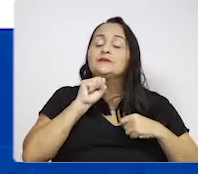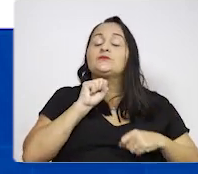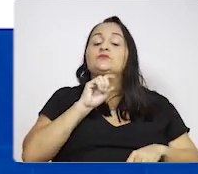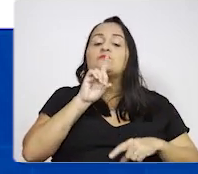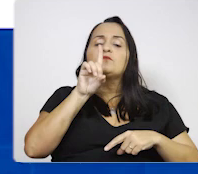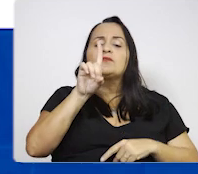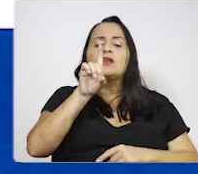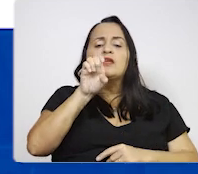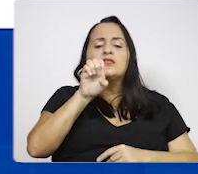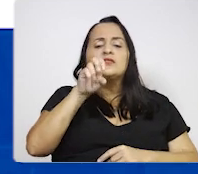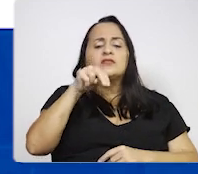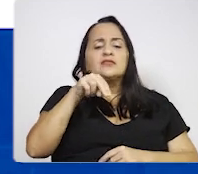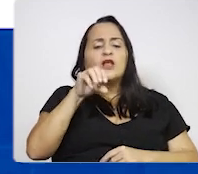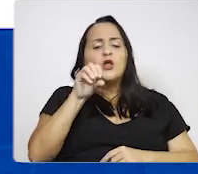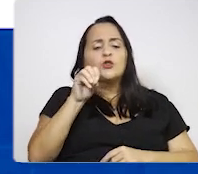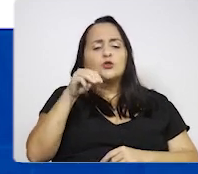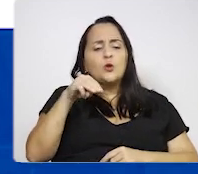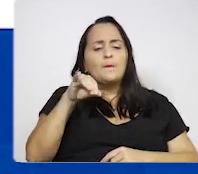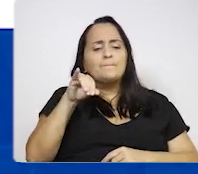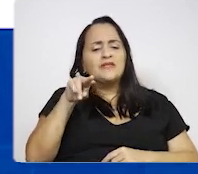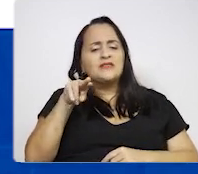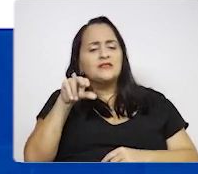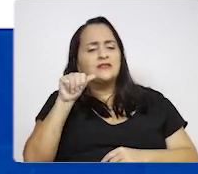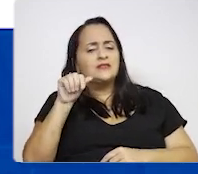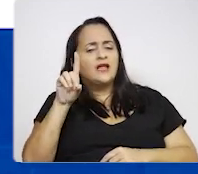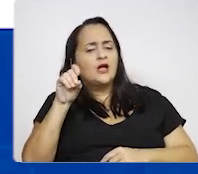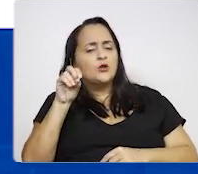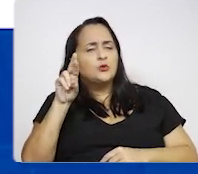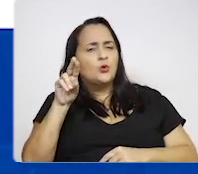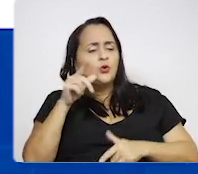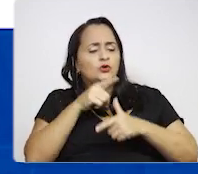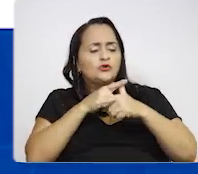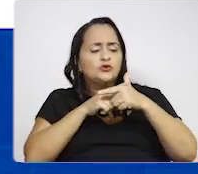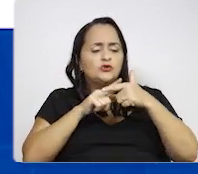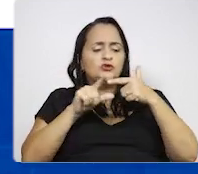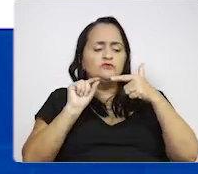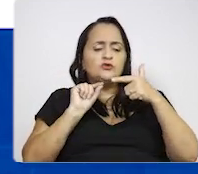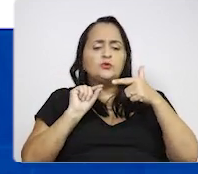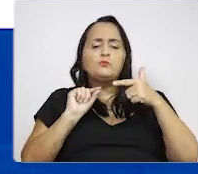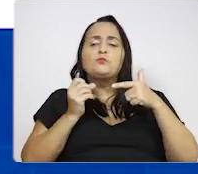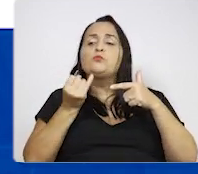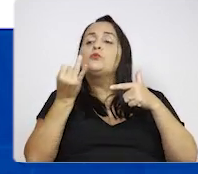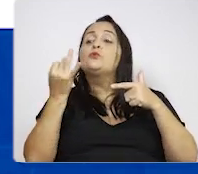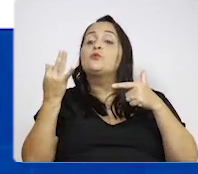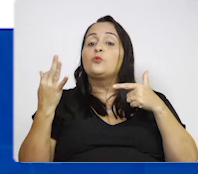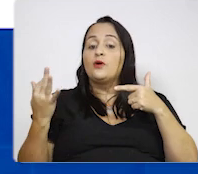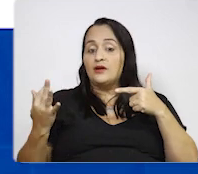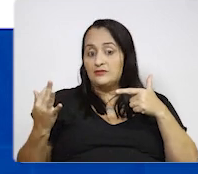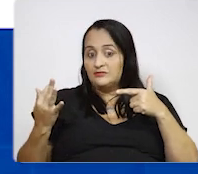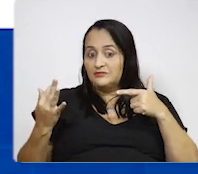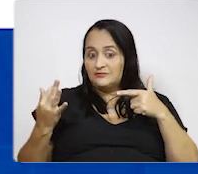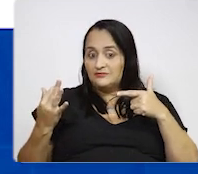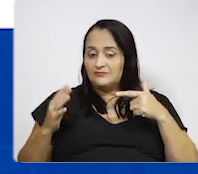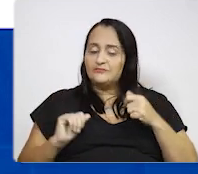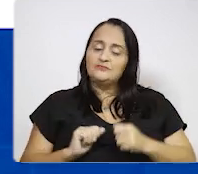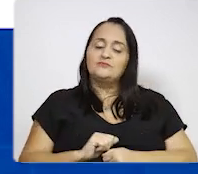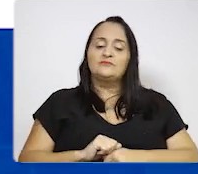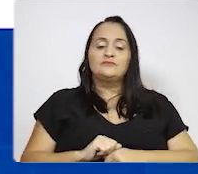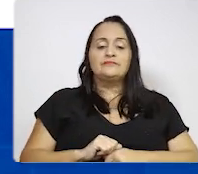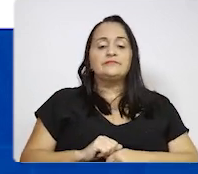o denominador representa quantas partes foram divididas o inteiro,